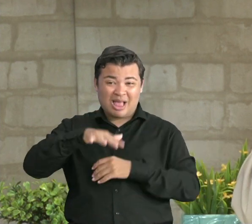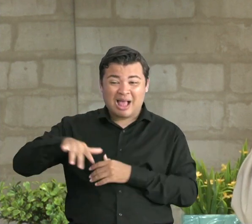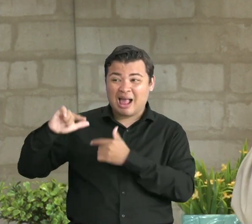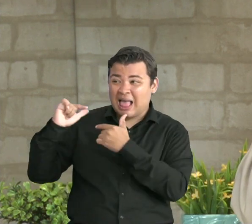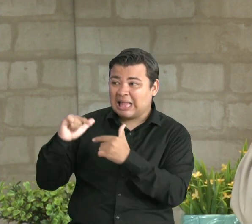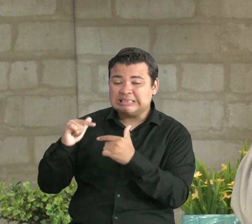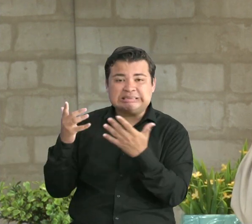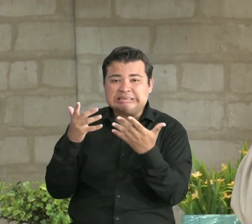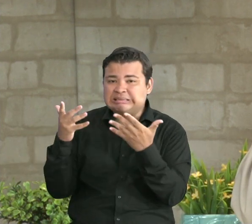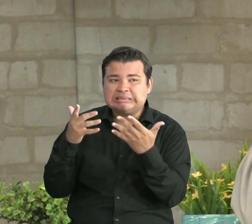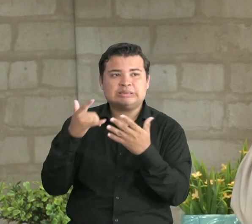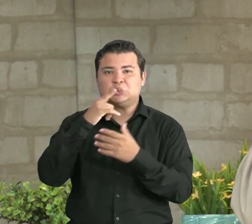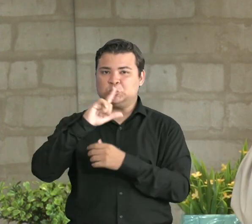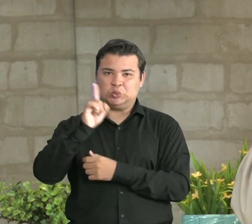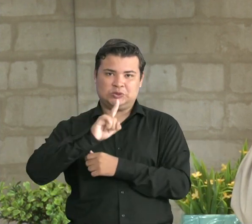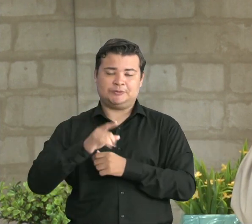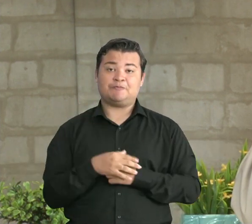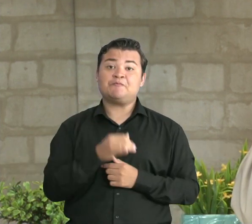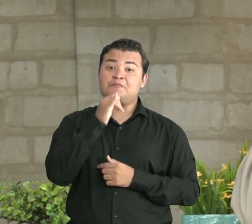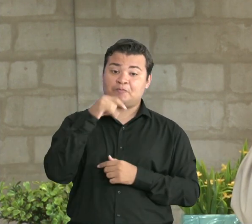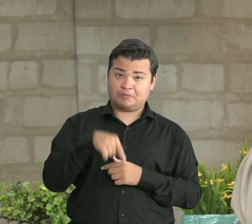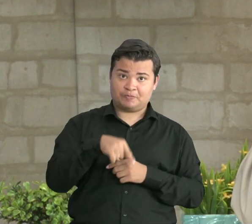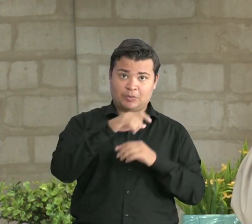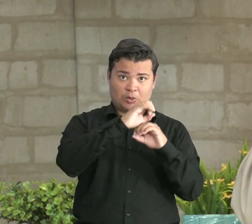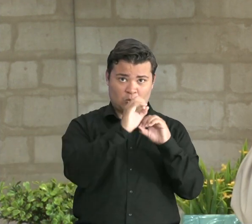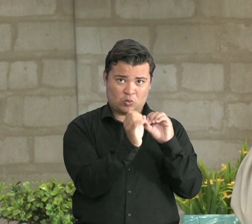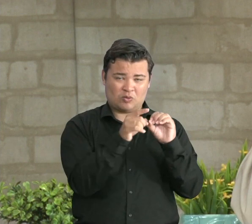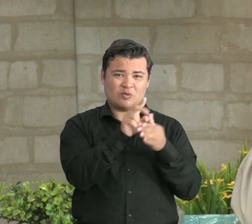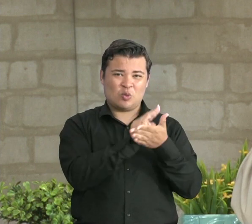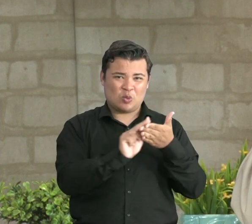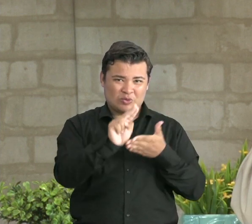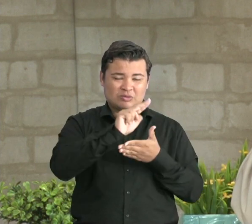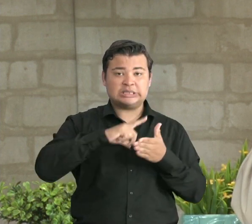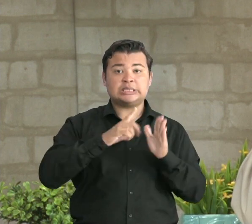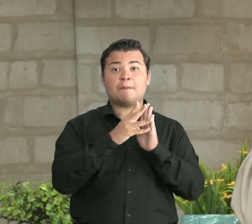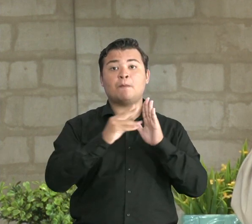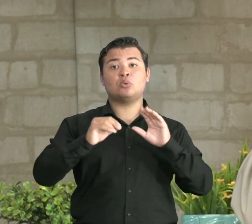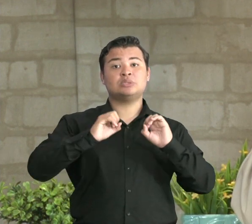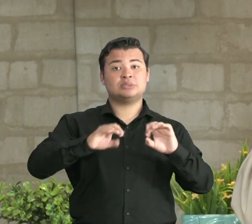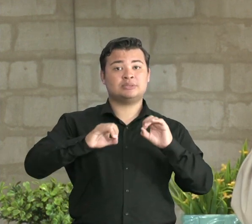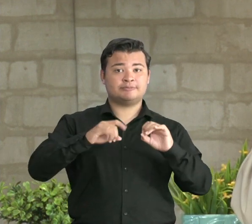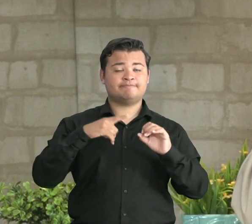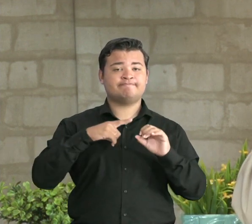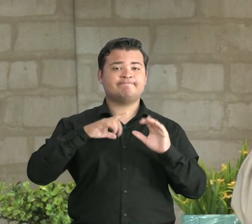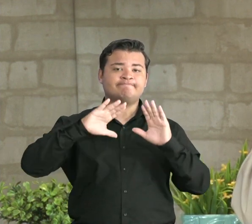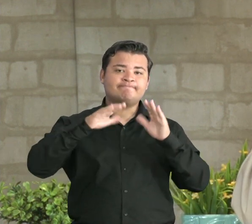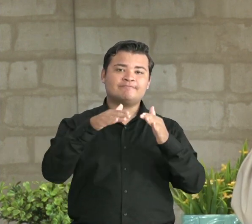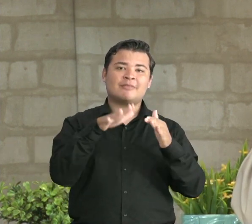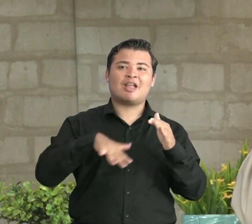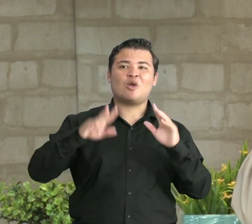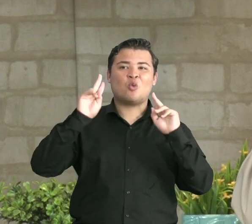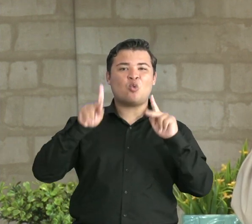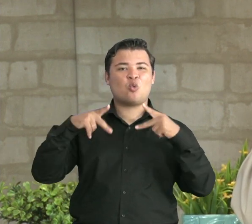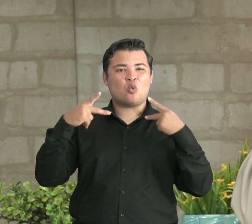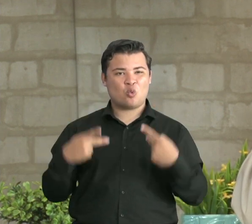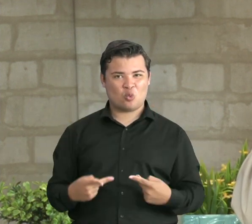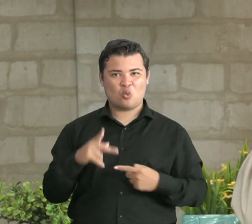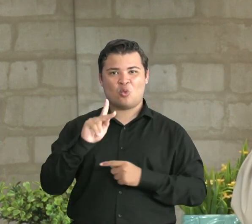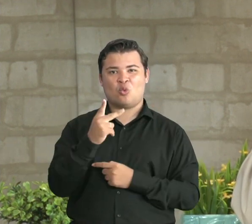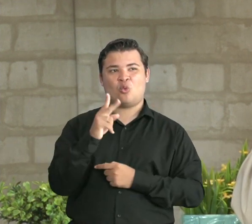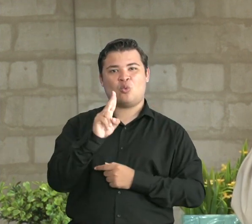exemplo. A universidade, o modelo de ensino todo é ancorado numa certa concepção humanista, não é,